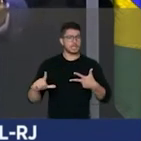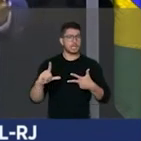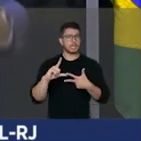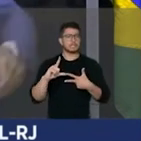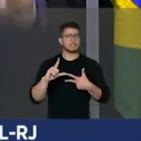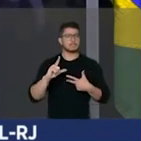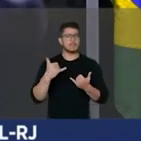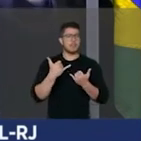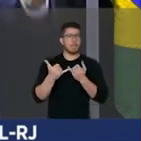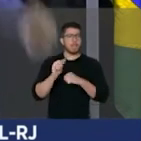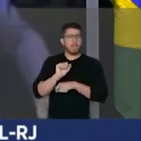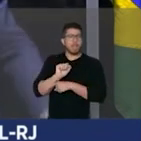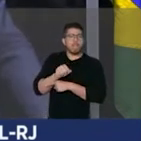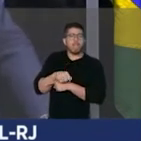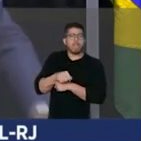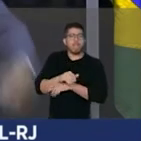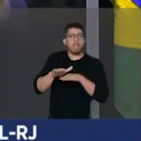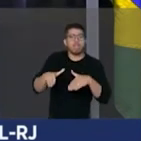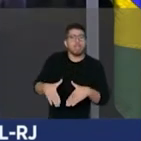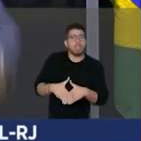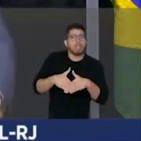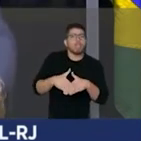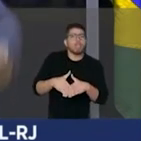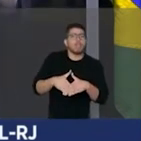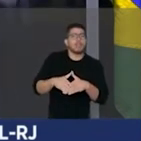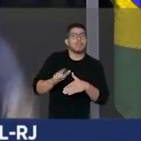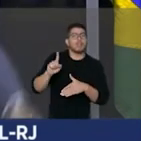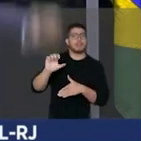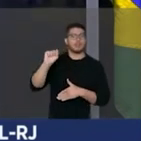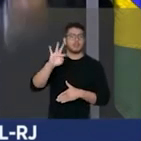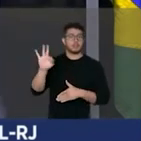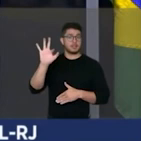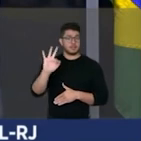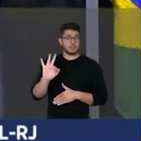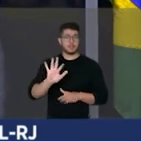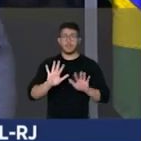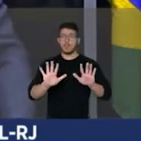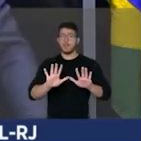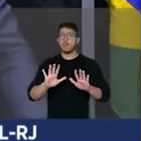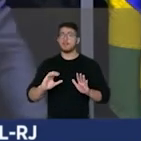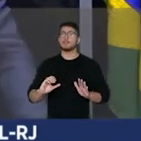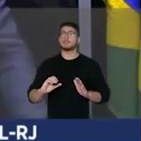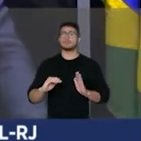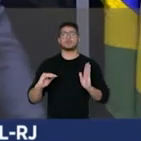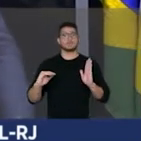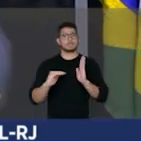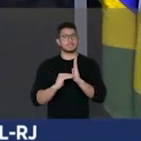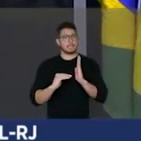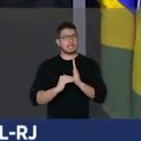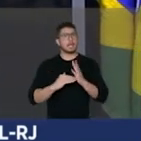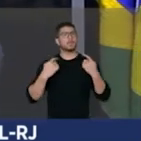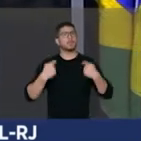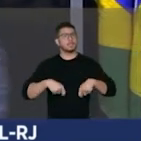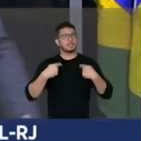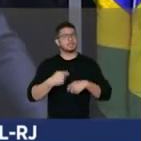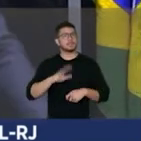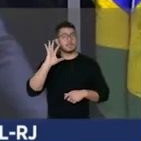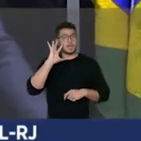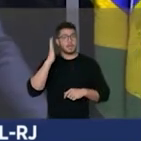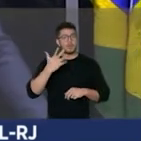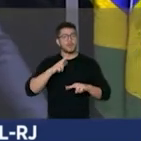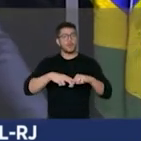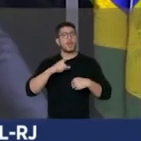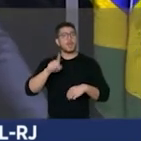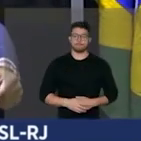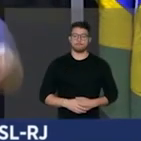do STF que se julgam Deuses o Senado precisa tomar uma Providência com relação a isso porque isso é um crime de